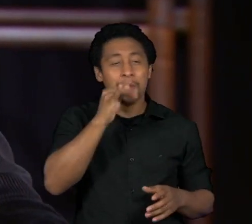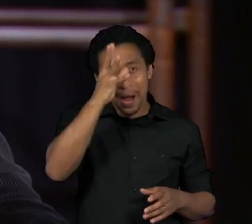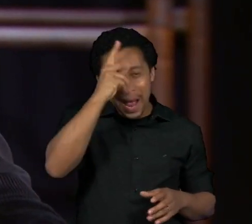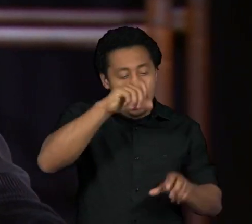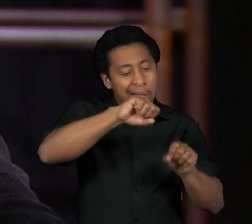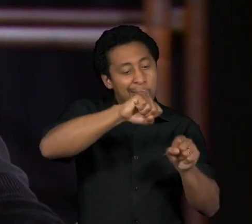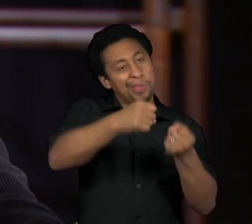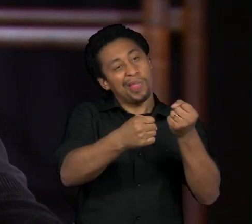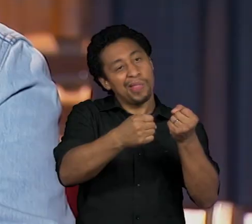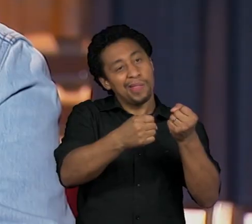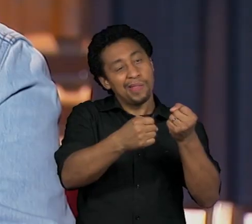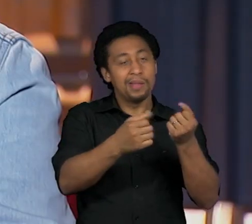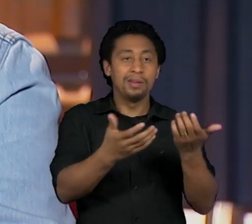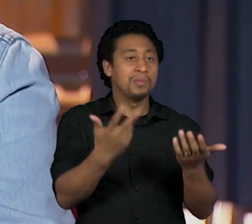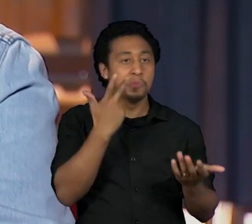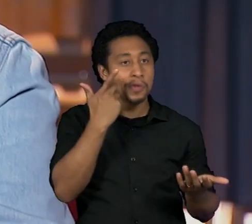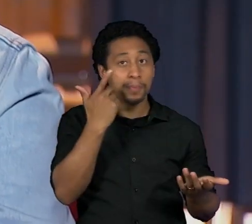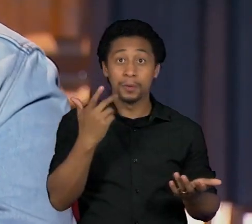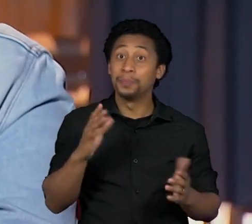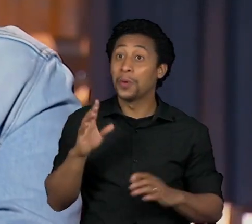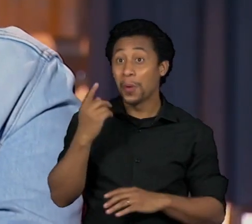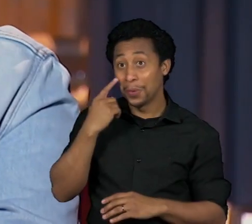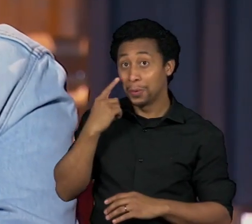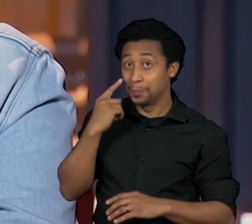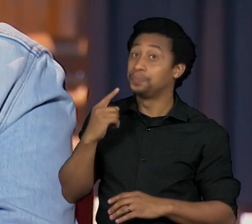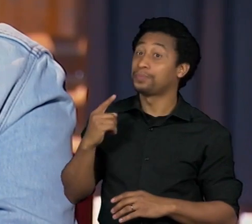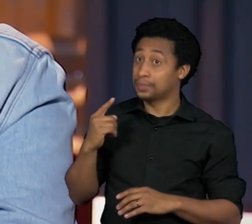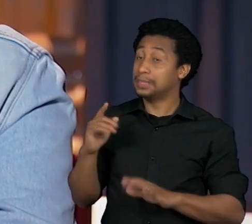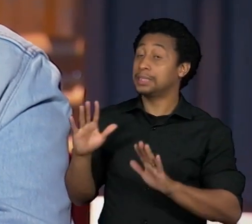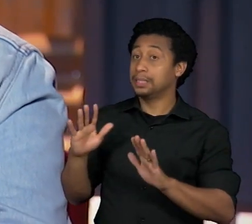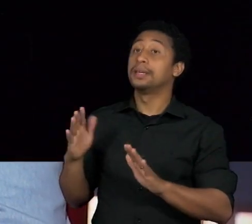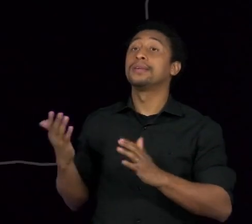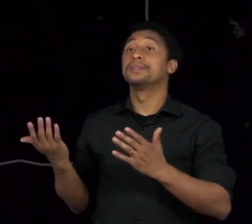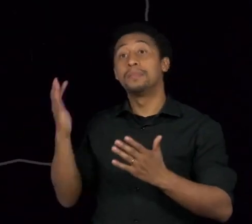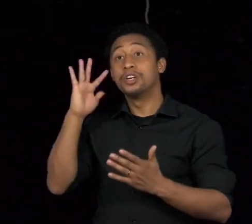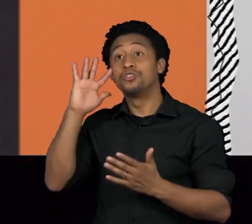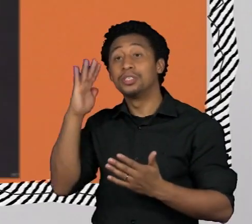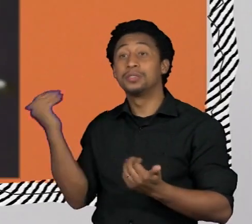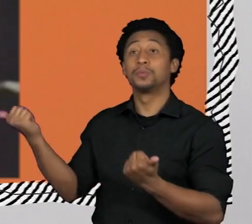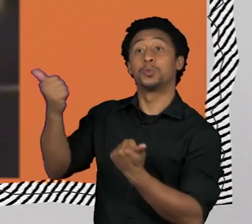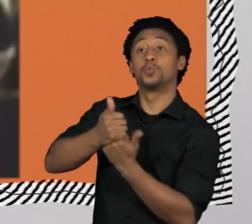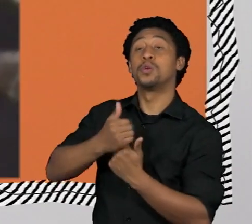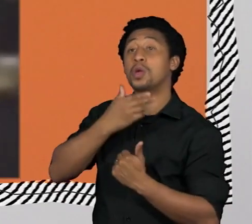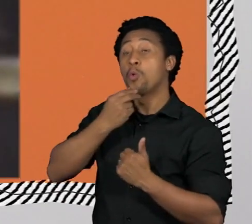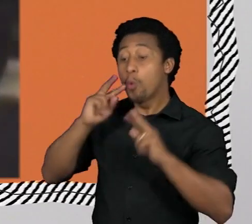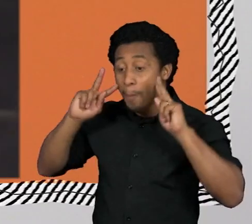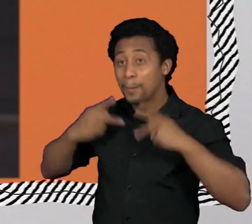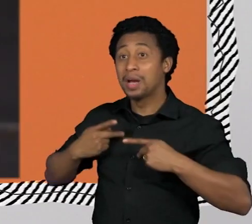Seja o Delicatessen, né? No Delicatessen eles colocam o ser humano nesse lugar de ser abatido.